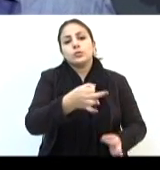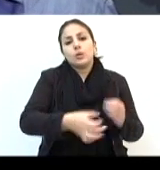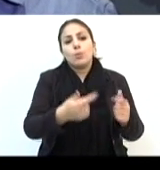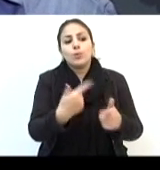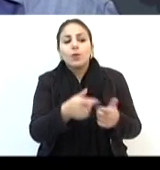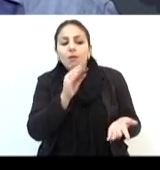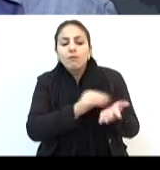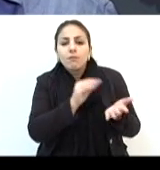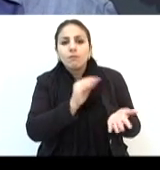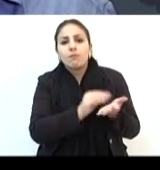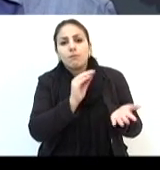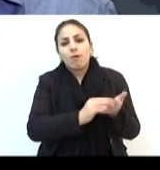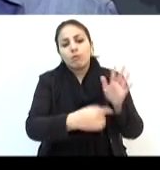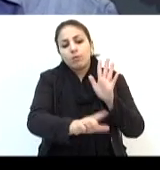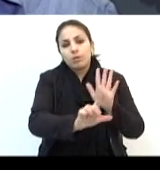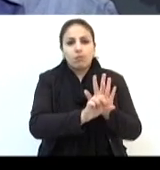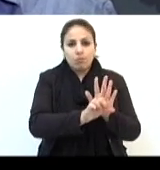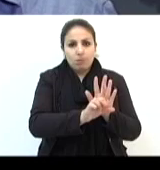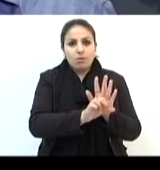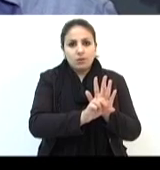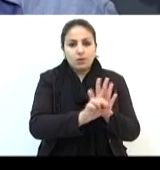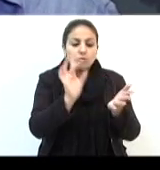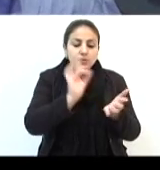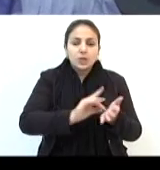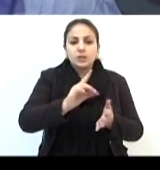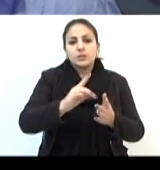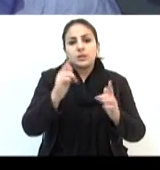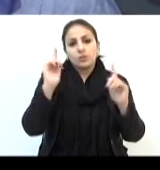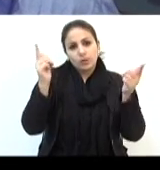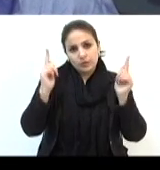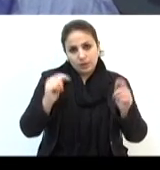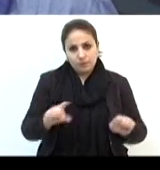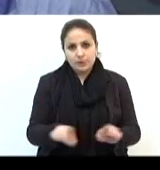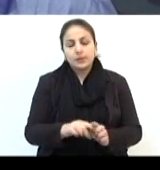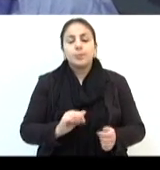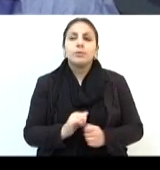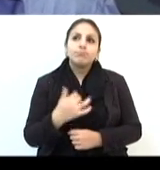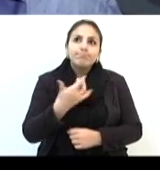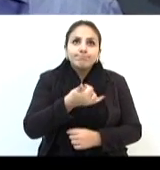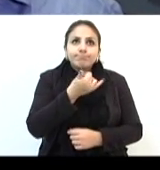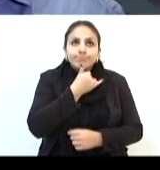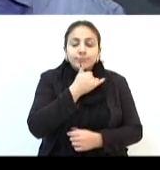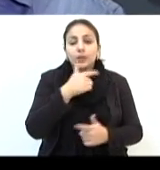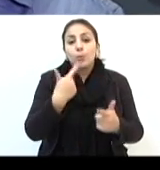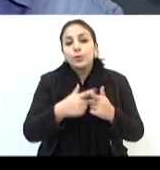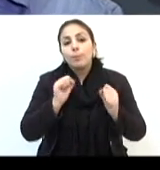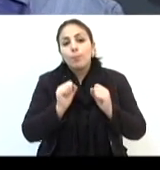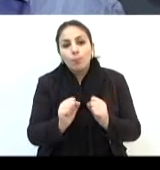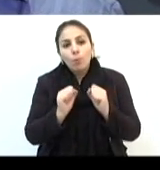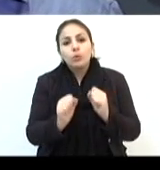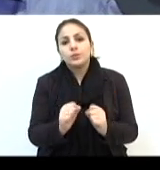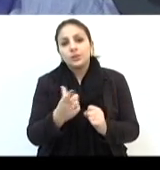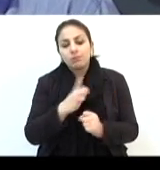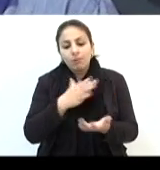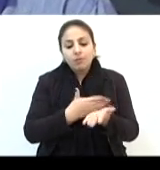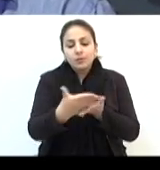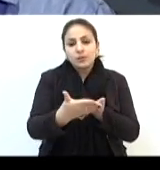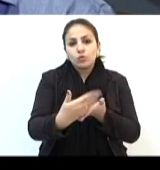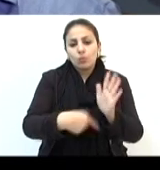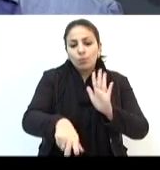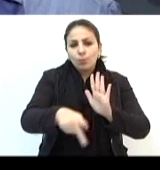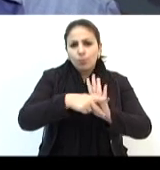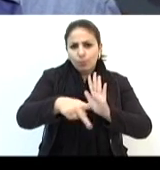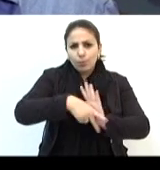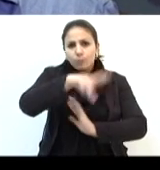justamente a ausência de legislação regulamentando a matéria. Nos entristece porque isso poderia partir a iniciativa do